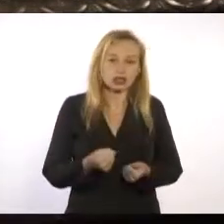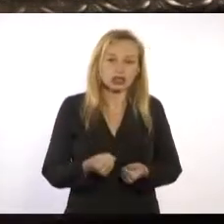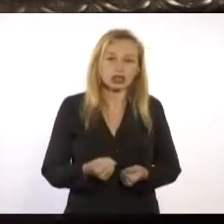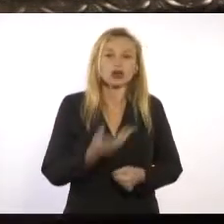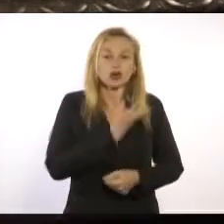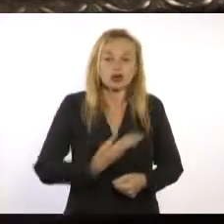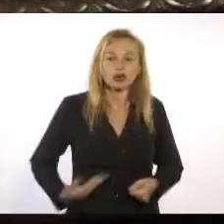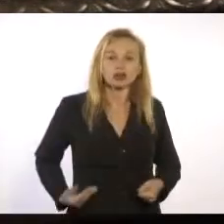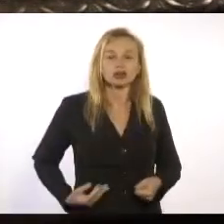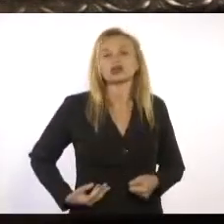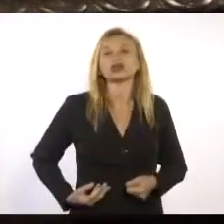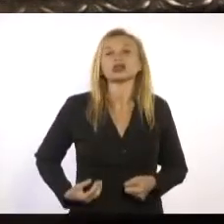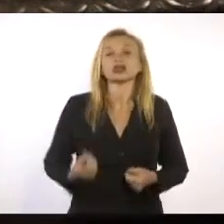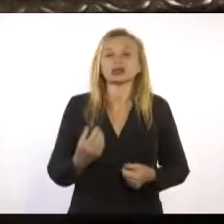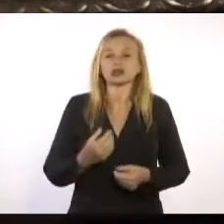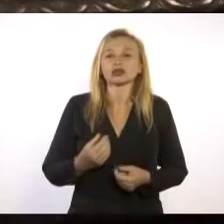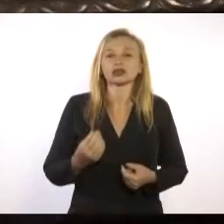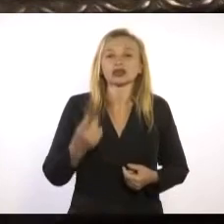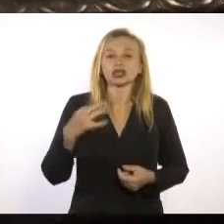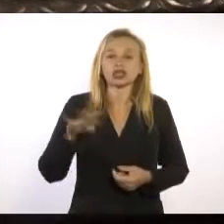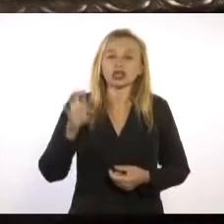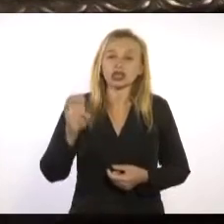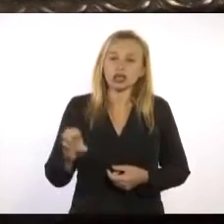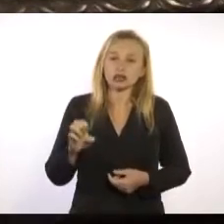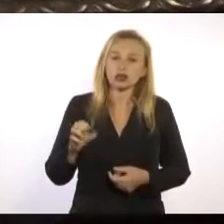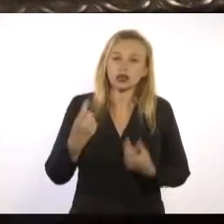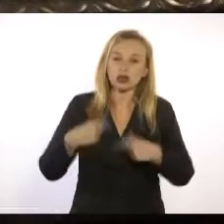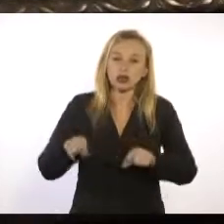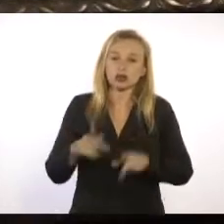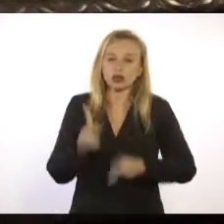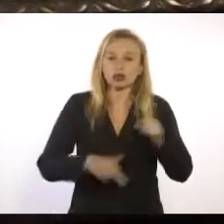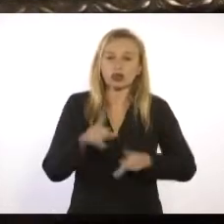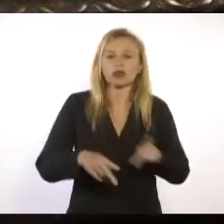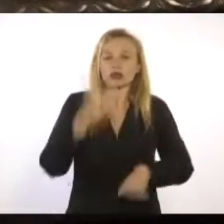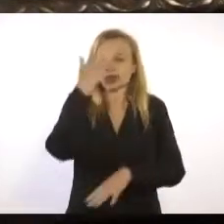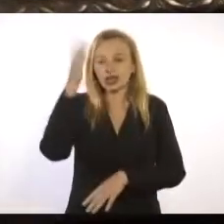governador comete um crime contra a humanidade. Muito obrigada, senhor presidente.